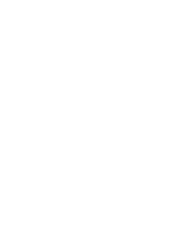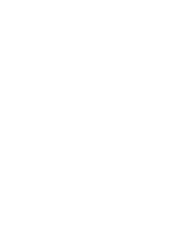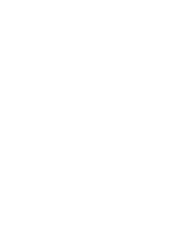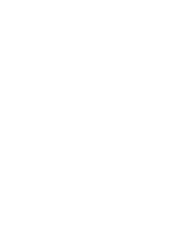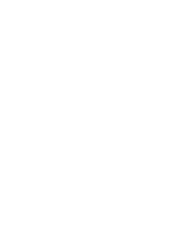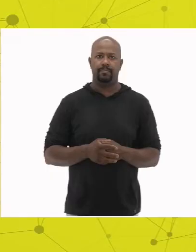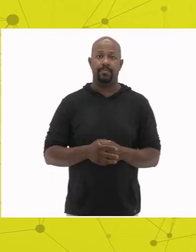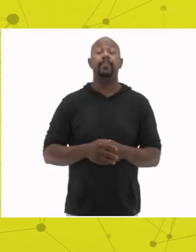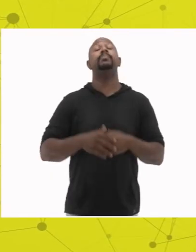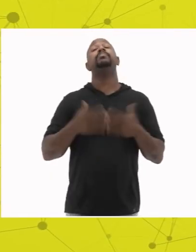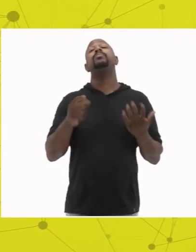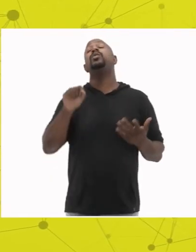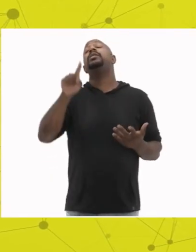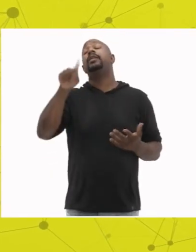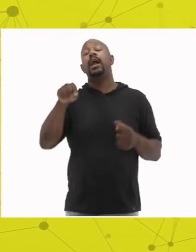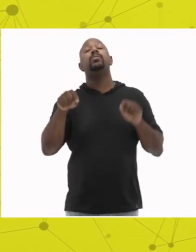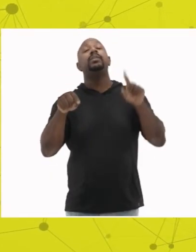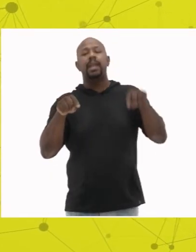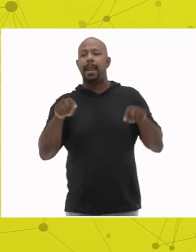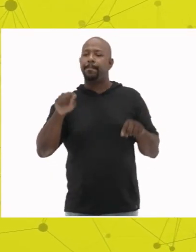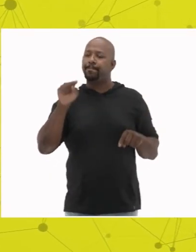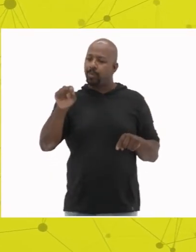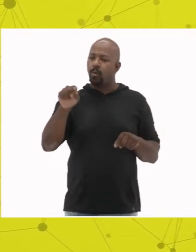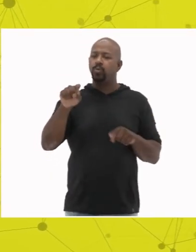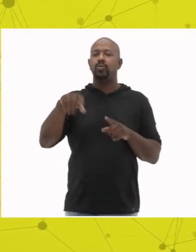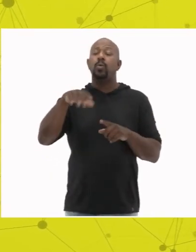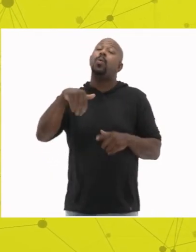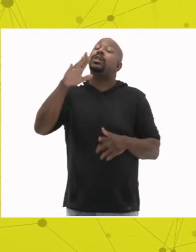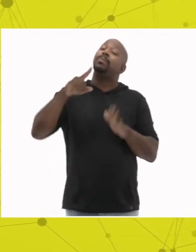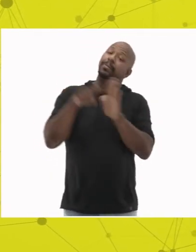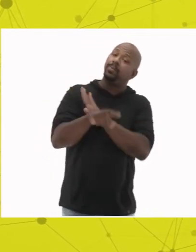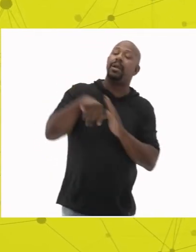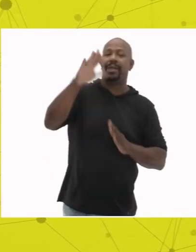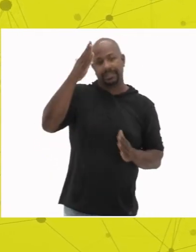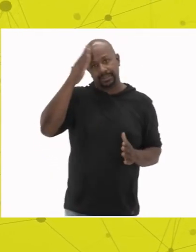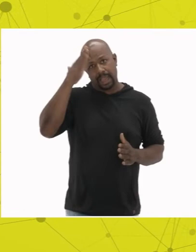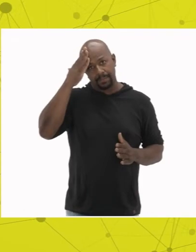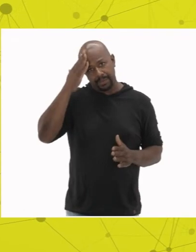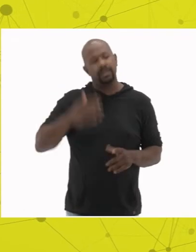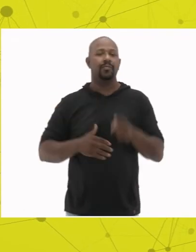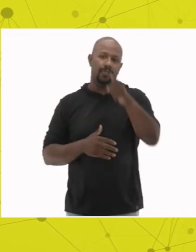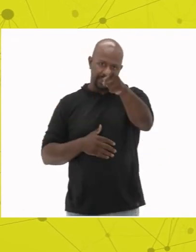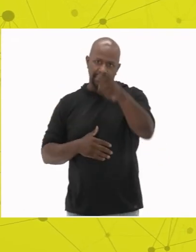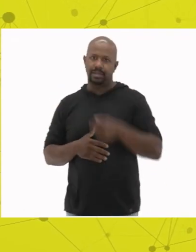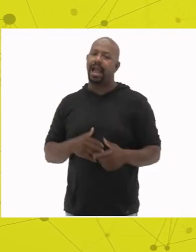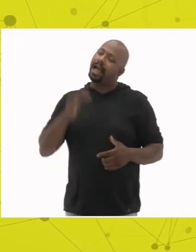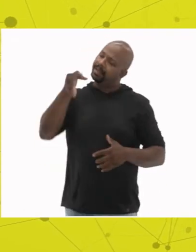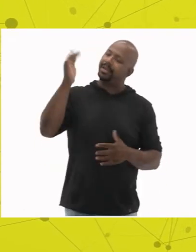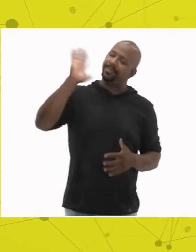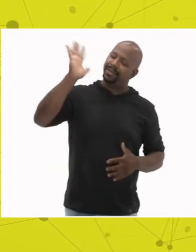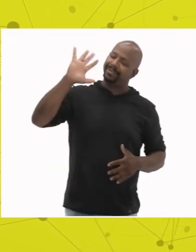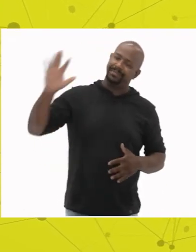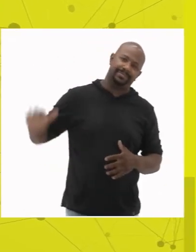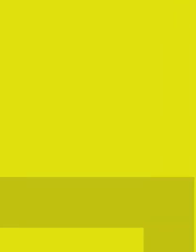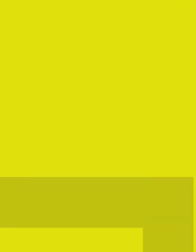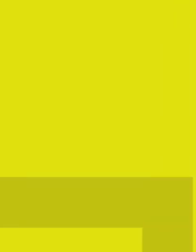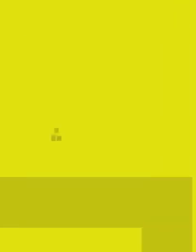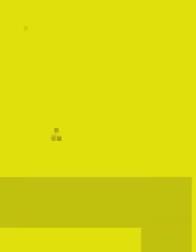Abaixo, ícones coloridos. E o que é o que é? Quanto mais pergunta, mais sabe? Você. Até a próxima.